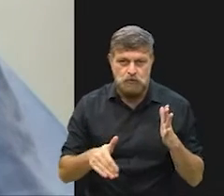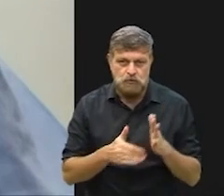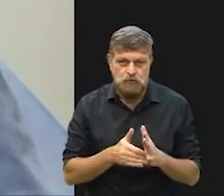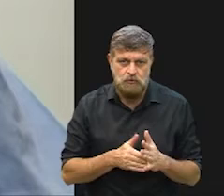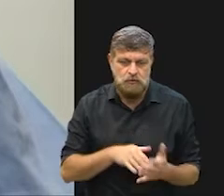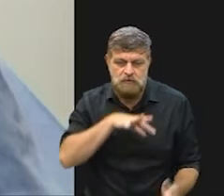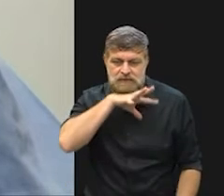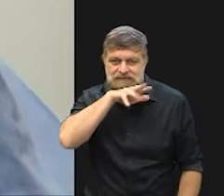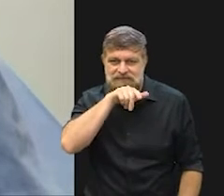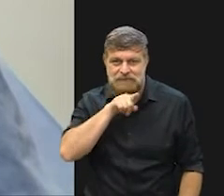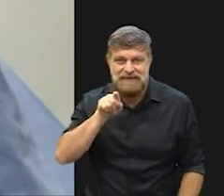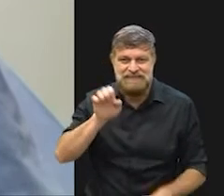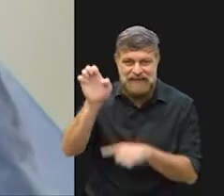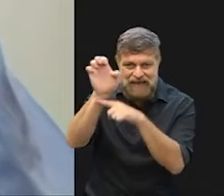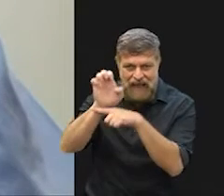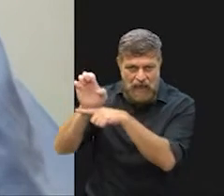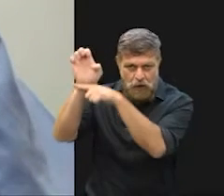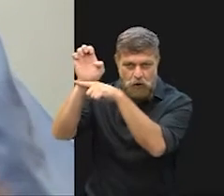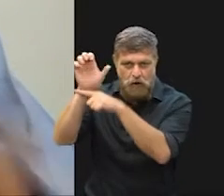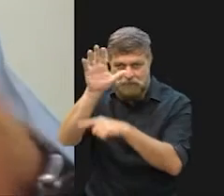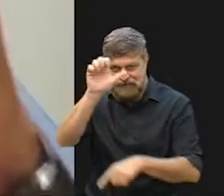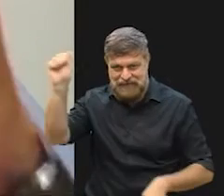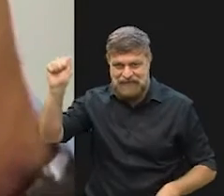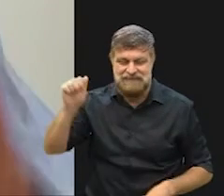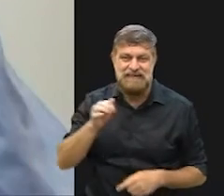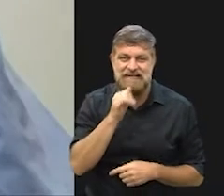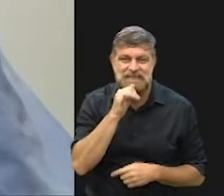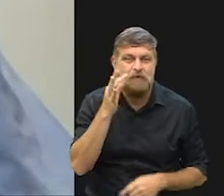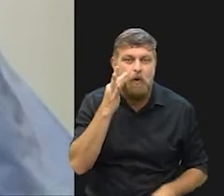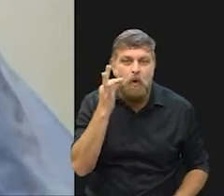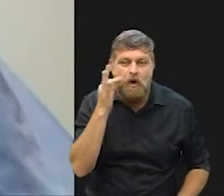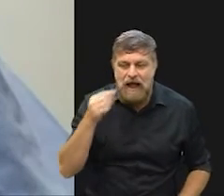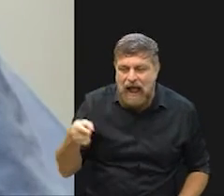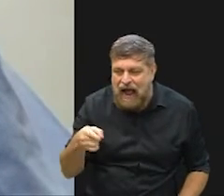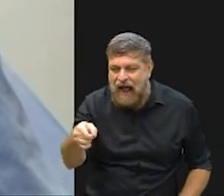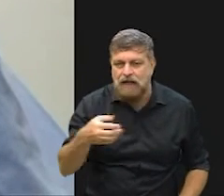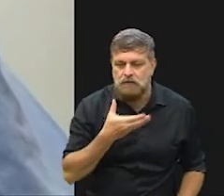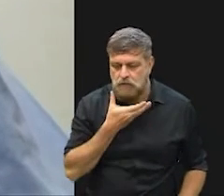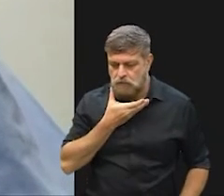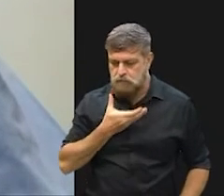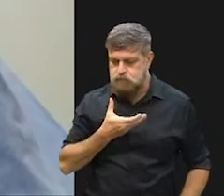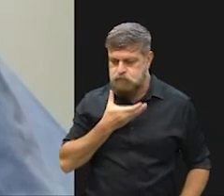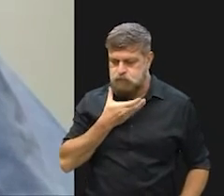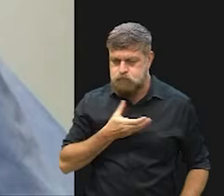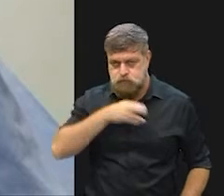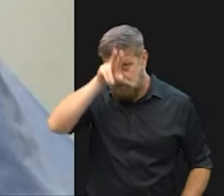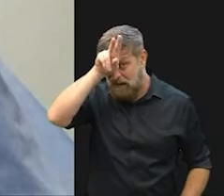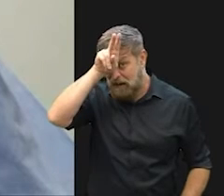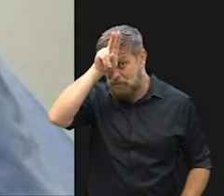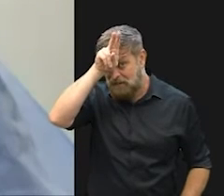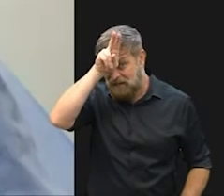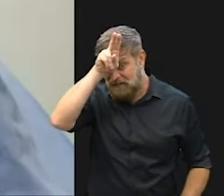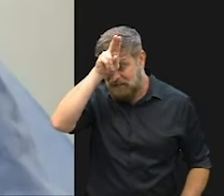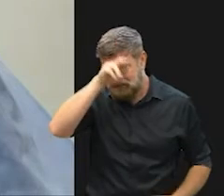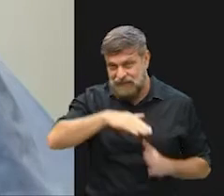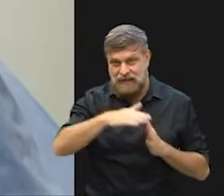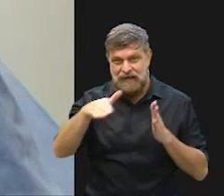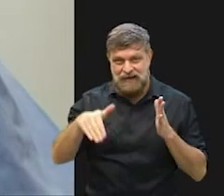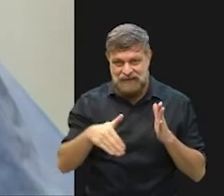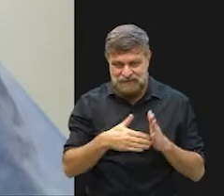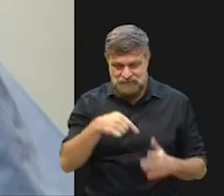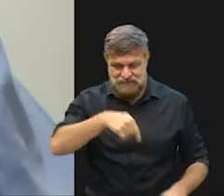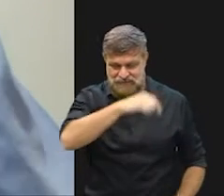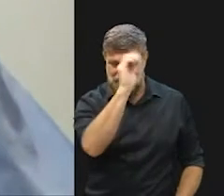homem hoje, que vieram da Europa e da Ásia, o rato, a pomba, a barata, todos eles